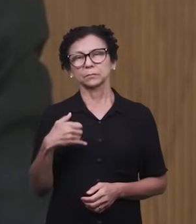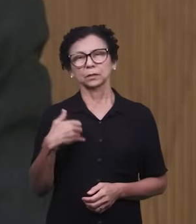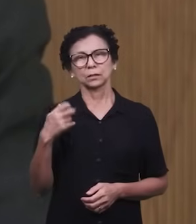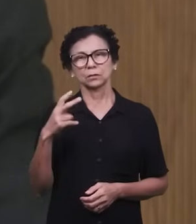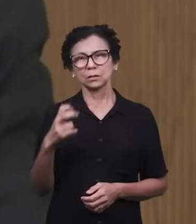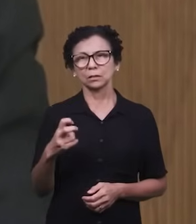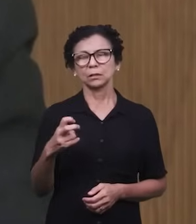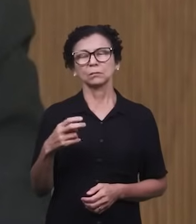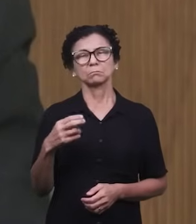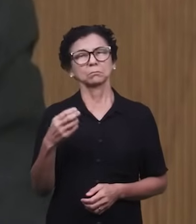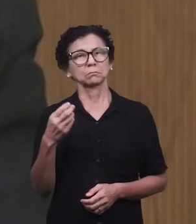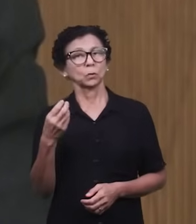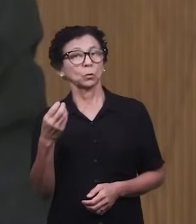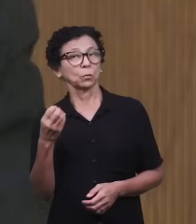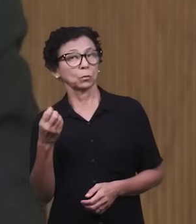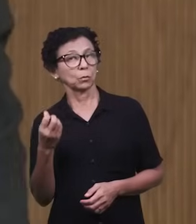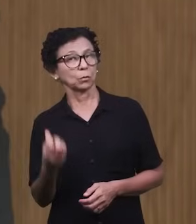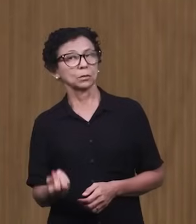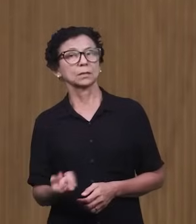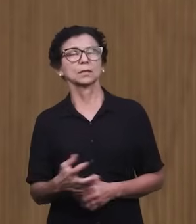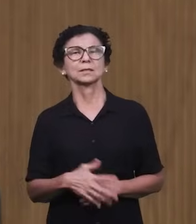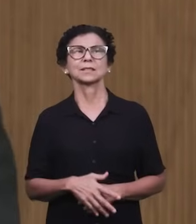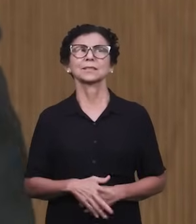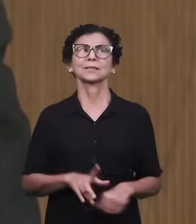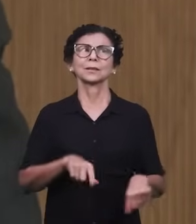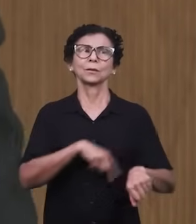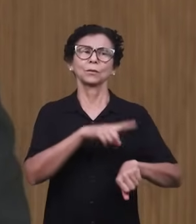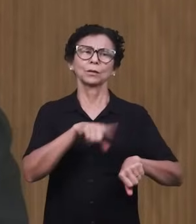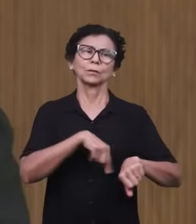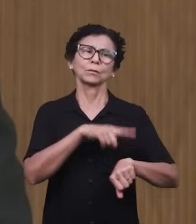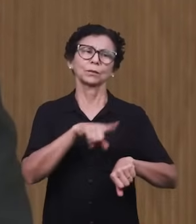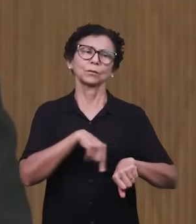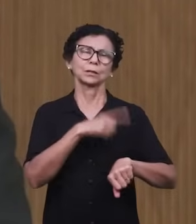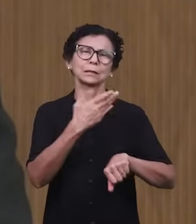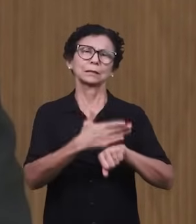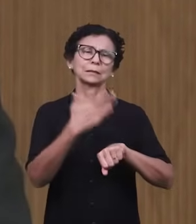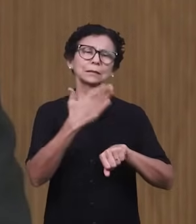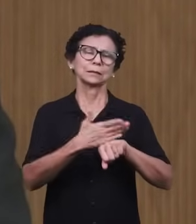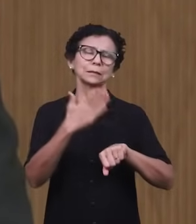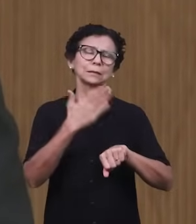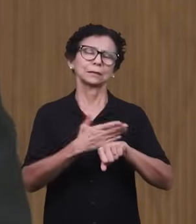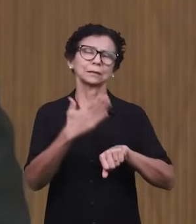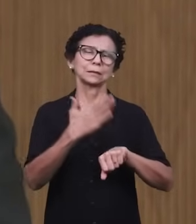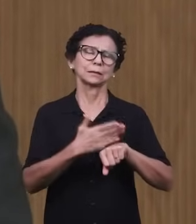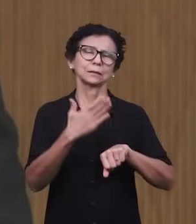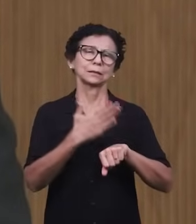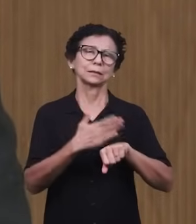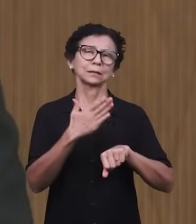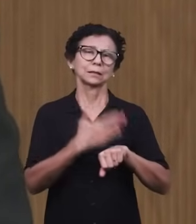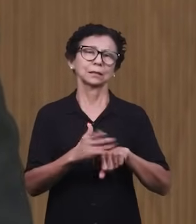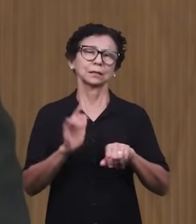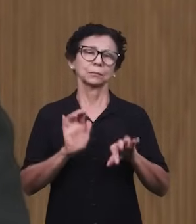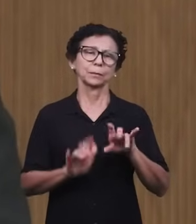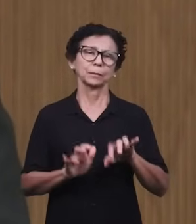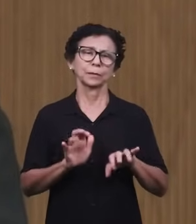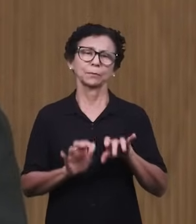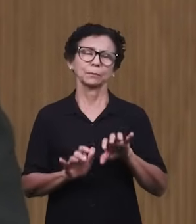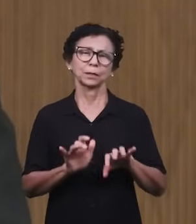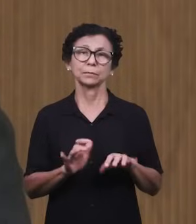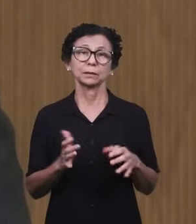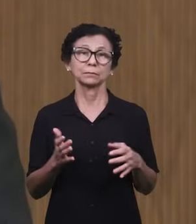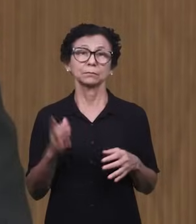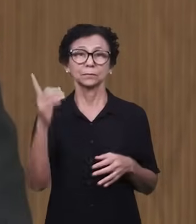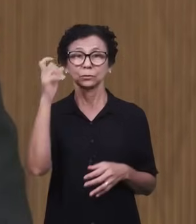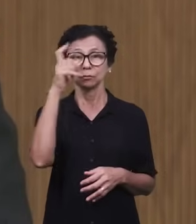teve que trocar de classe, trocar de professor, onde a Jane assumiu o ensino com ela, com a Sara específico para ser aluna